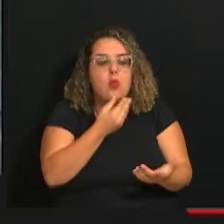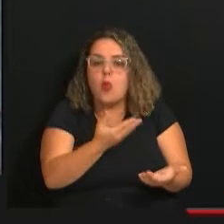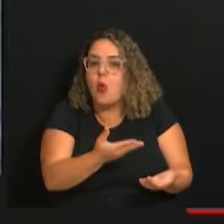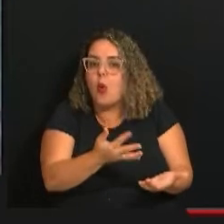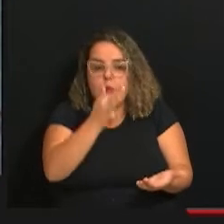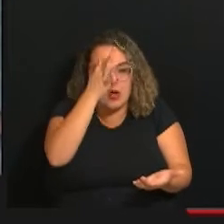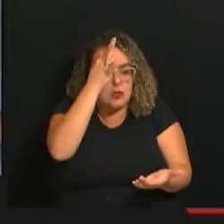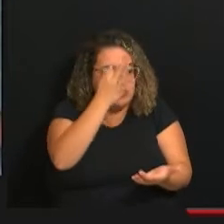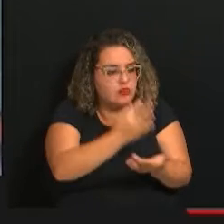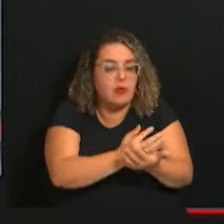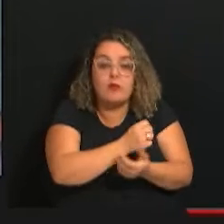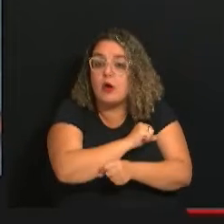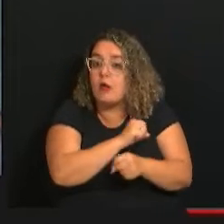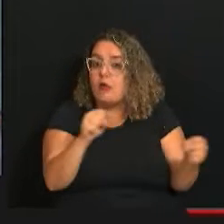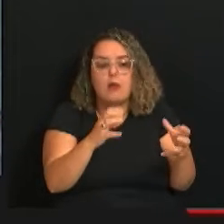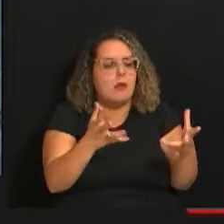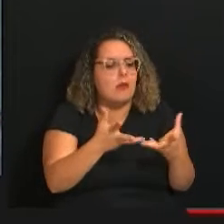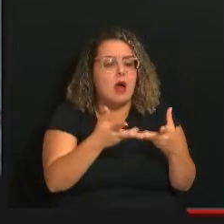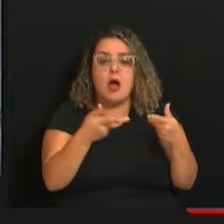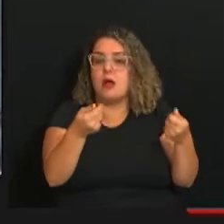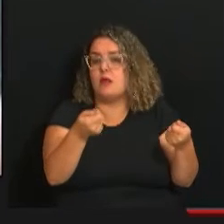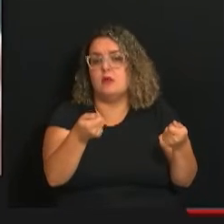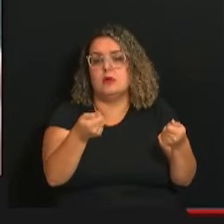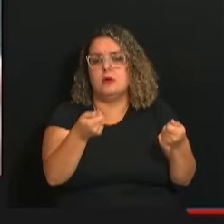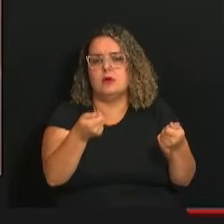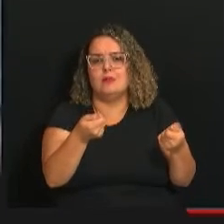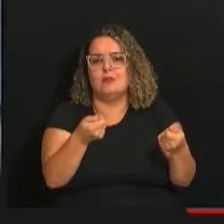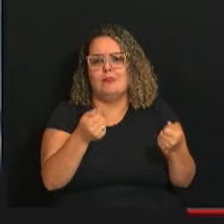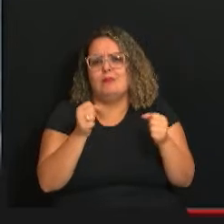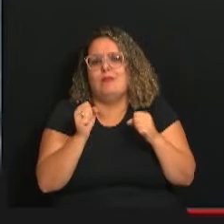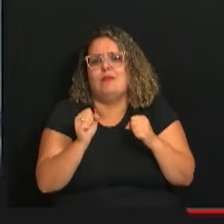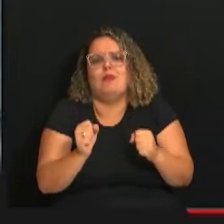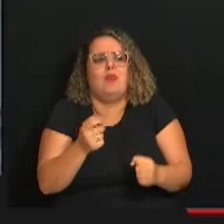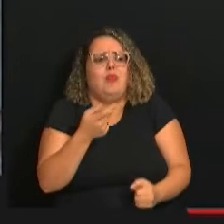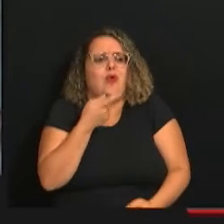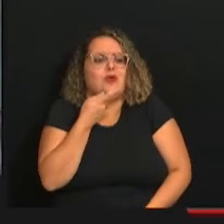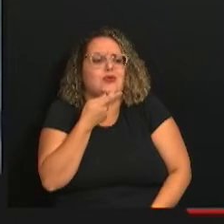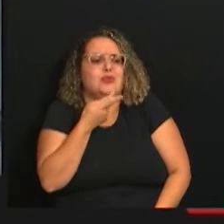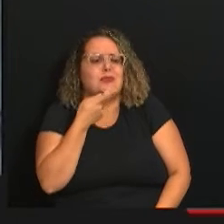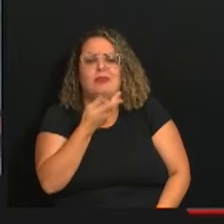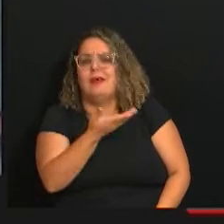alguém vivendo com depressão por 20 anos. E